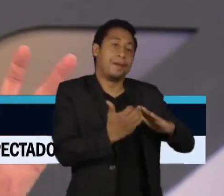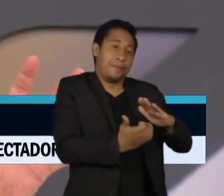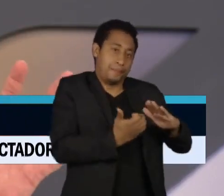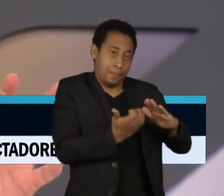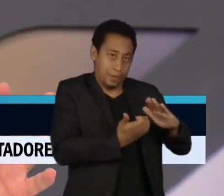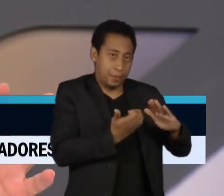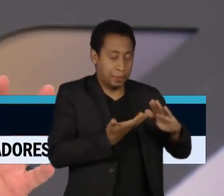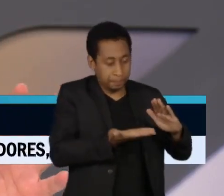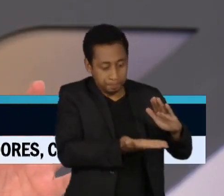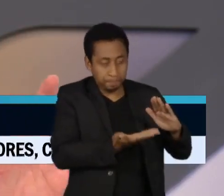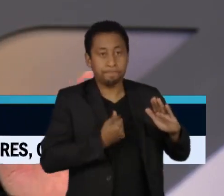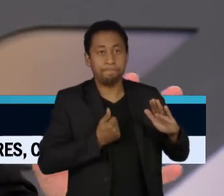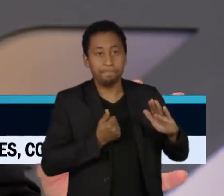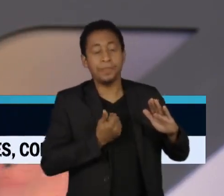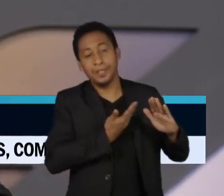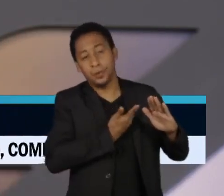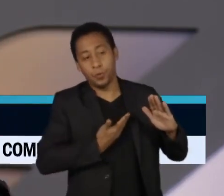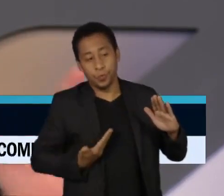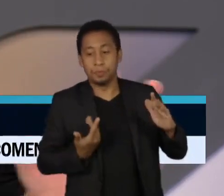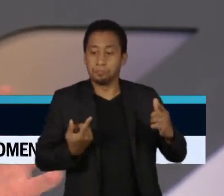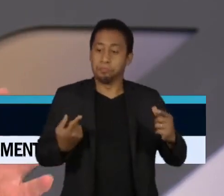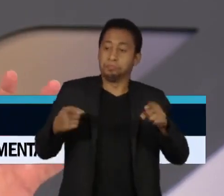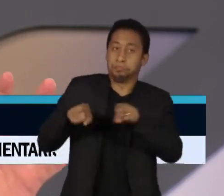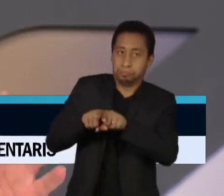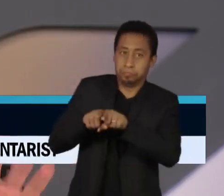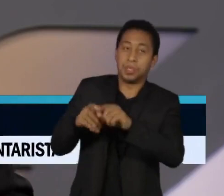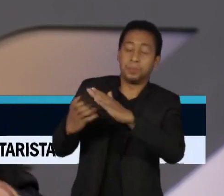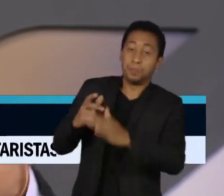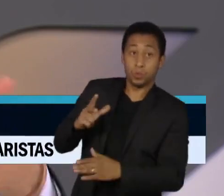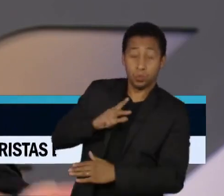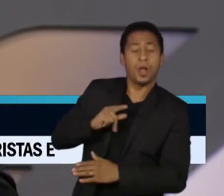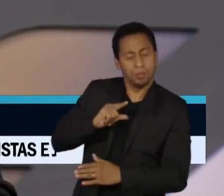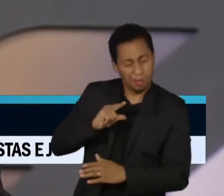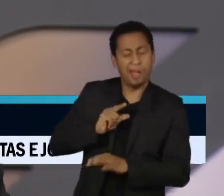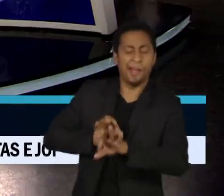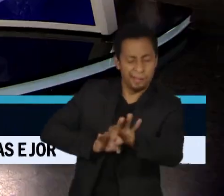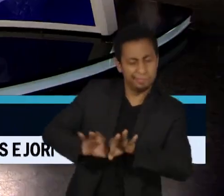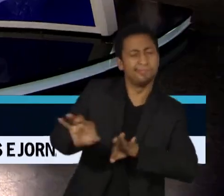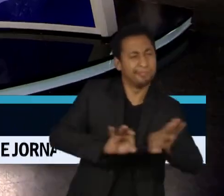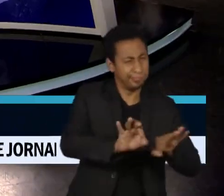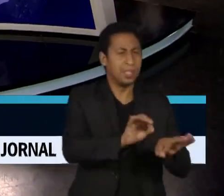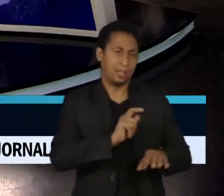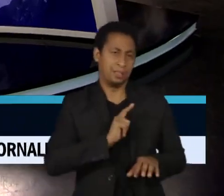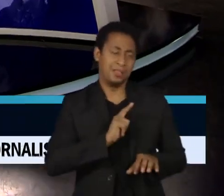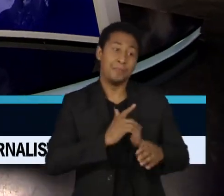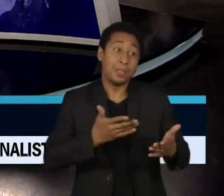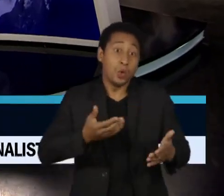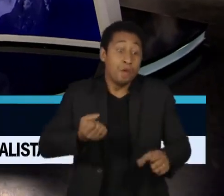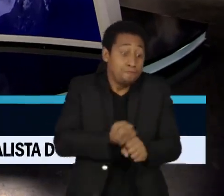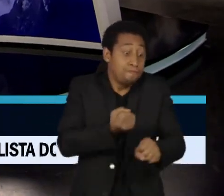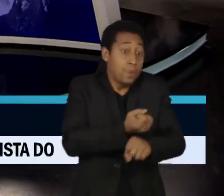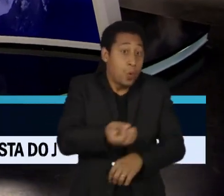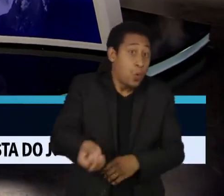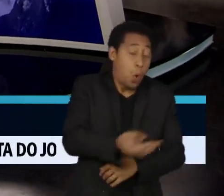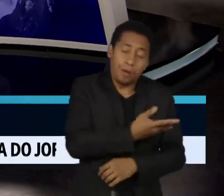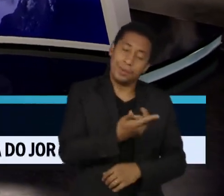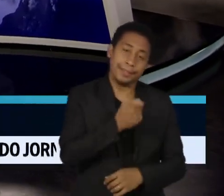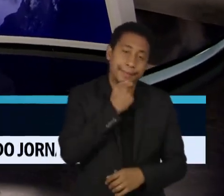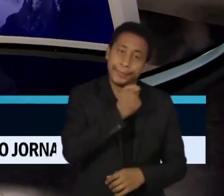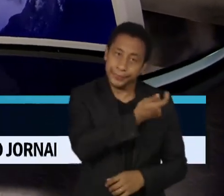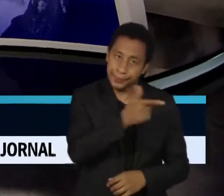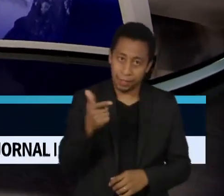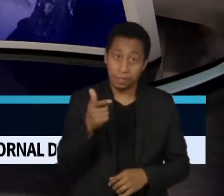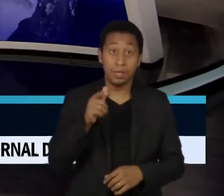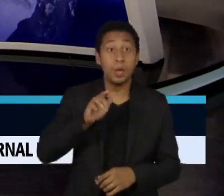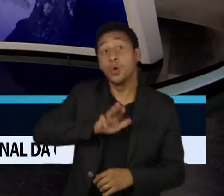óbvio, longe de dizer que não é importante, mas ele é mais uma troca de mão do que a construção de ativos. O que o Lula está indo lá atrás dos chineses